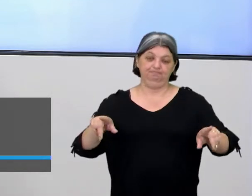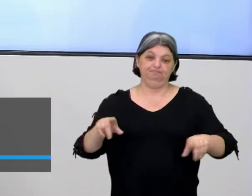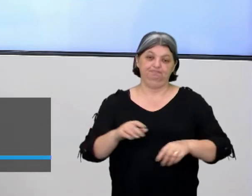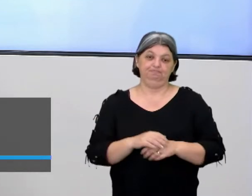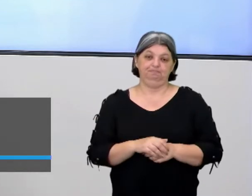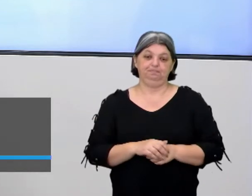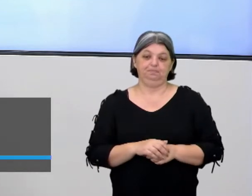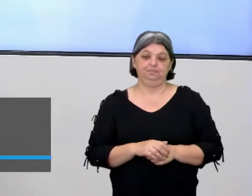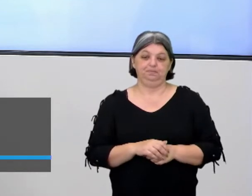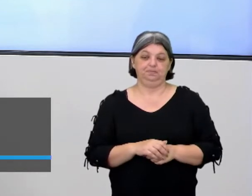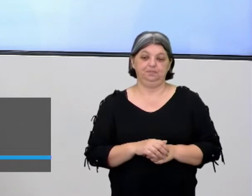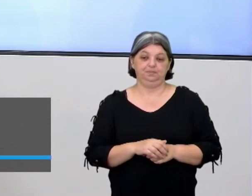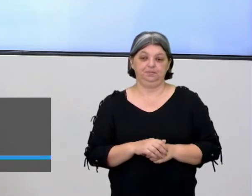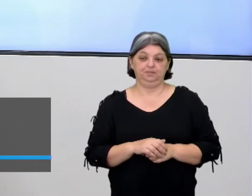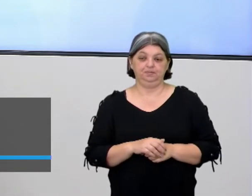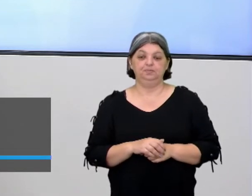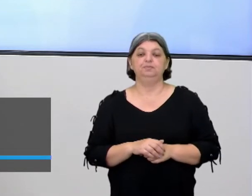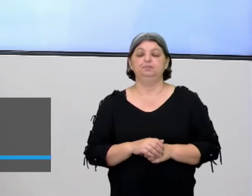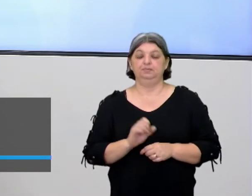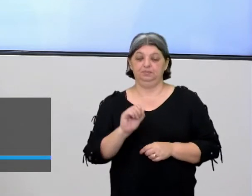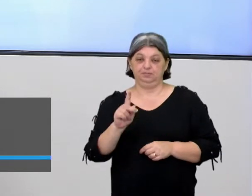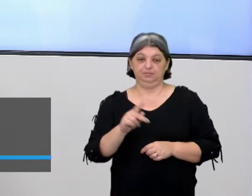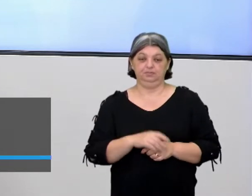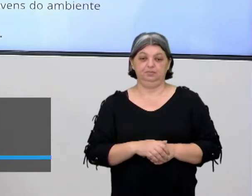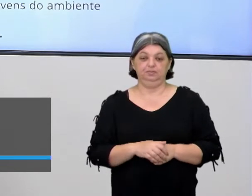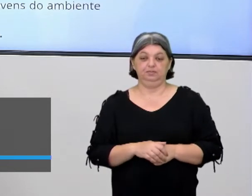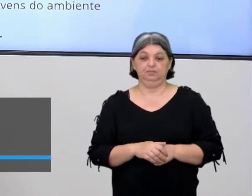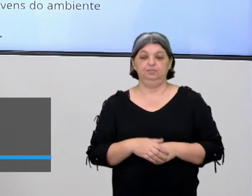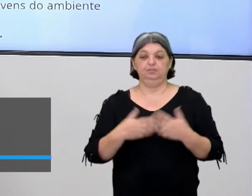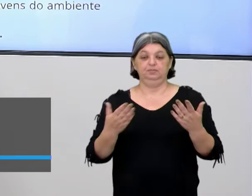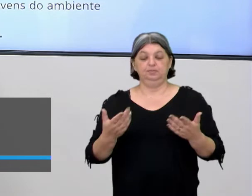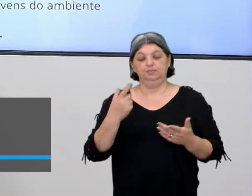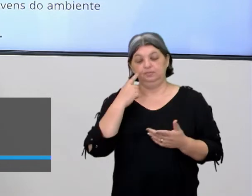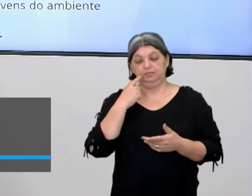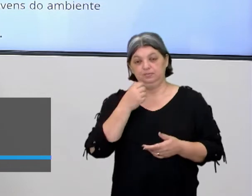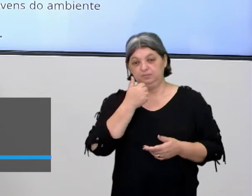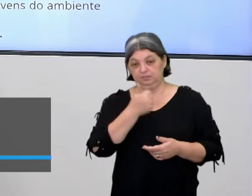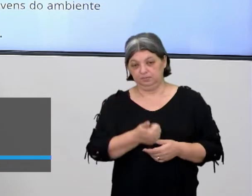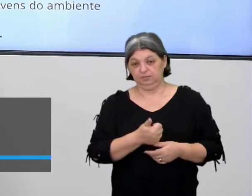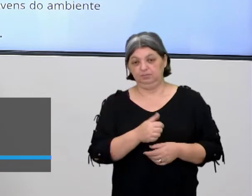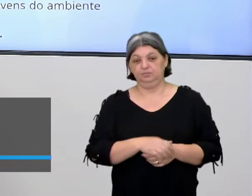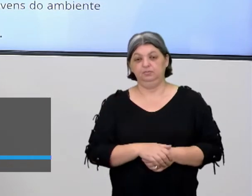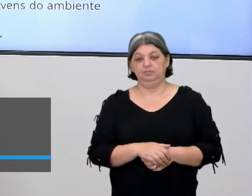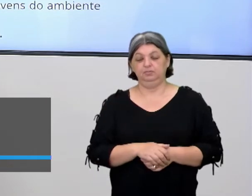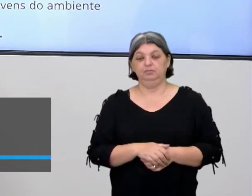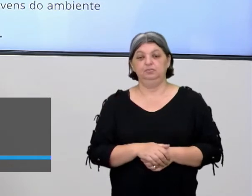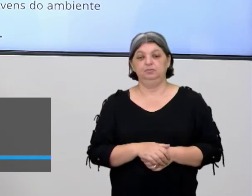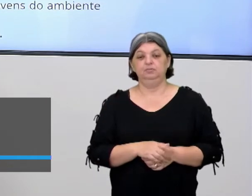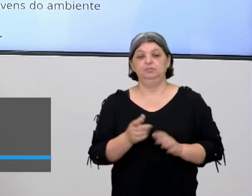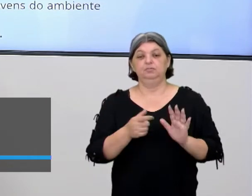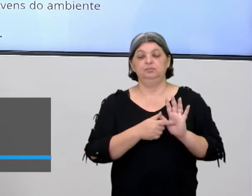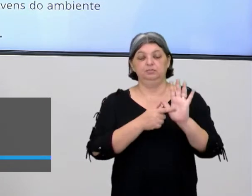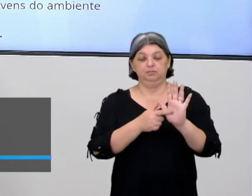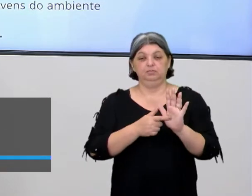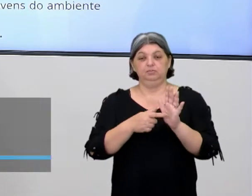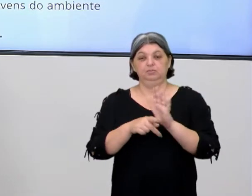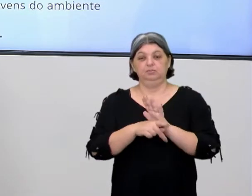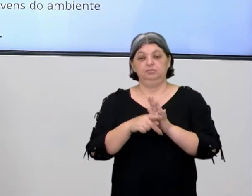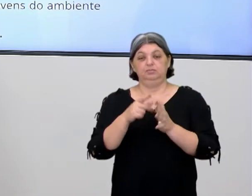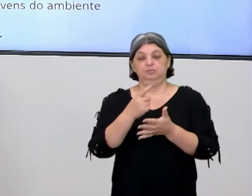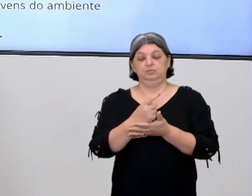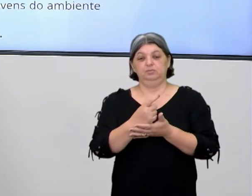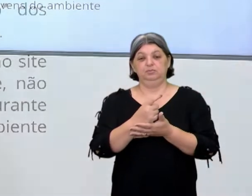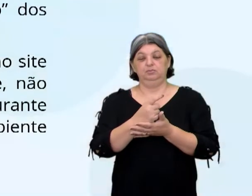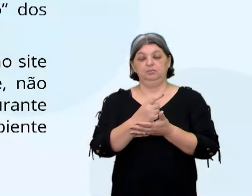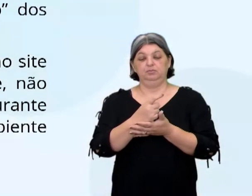diferenciadas, vamos dizer assim, tá ok? Então, é isso. Beleza, então? Tá. Então, vamos mostrar para vocês um pequeno título aí, um